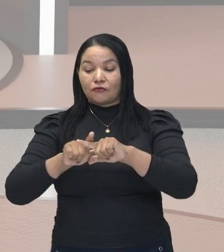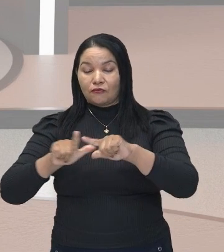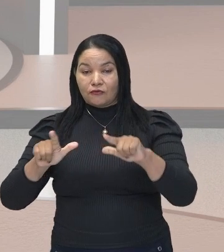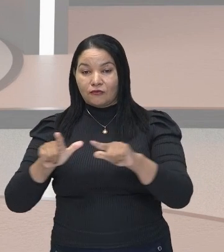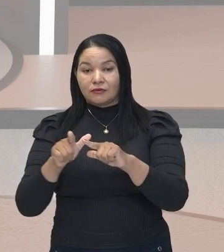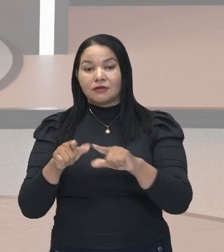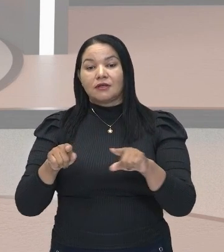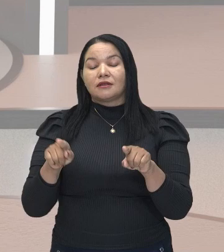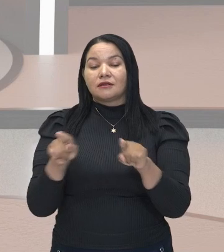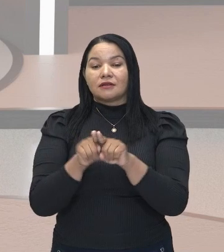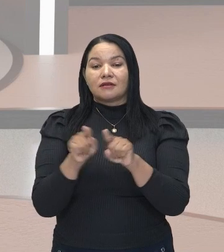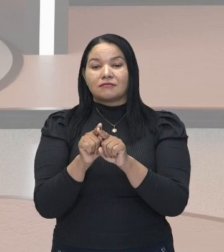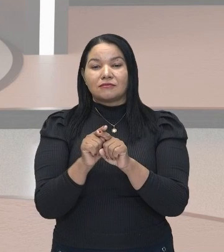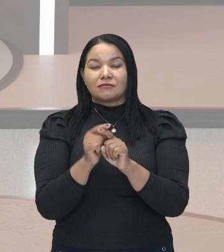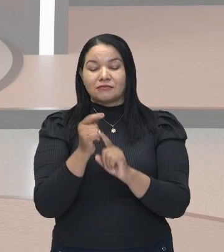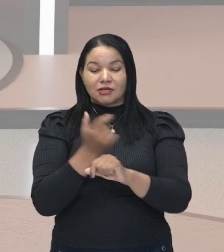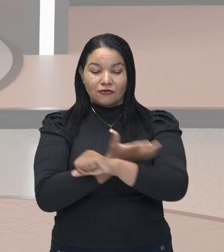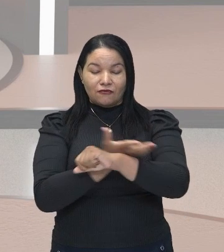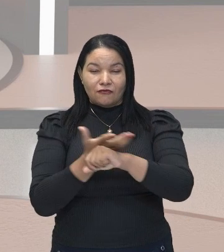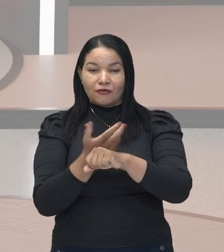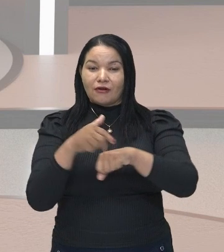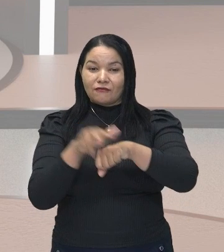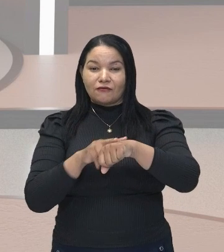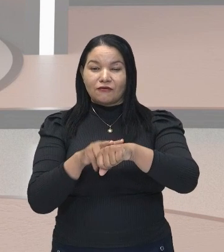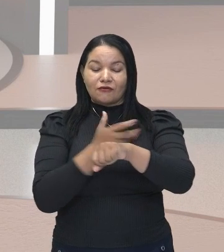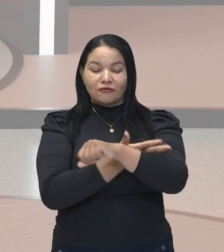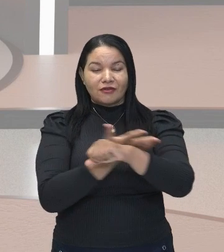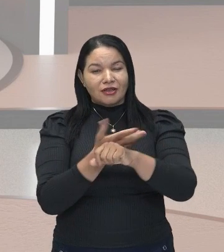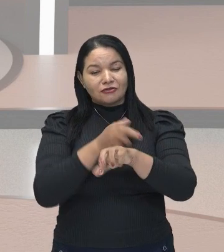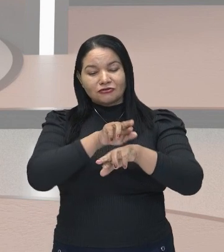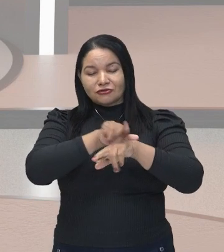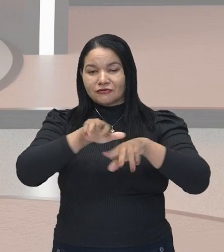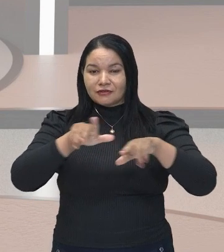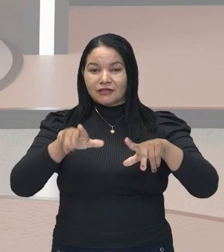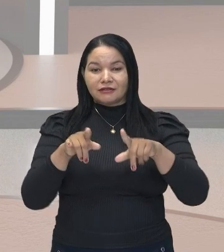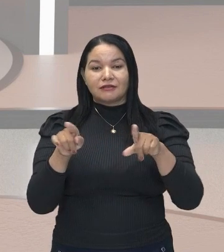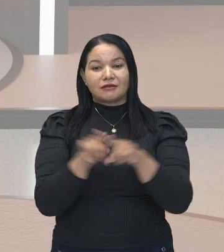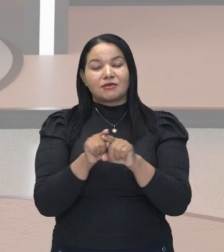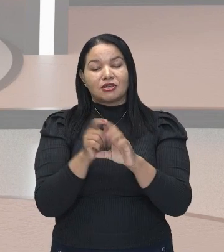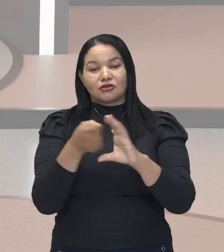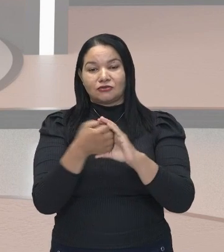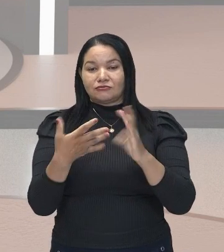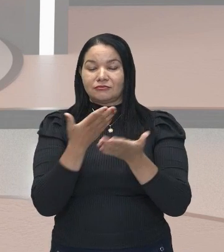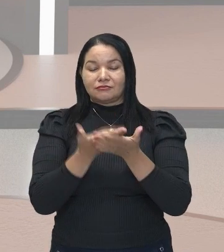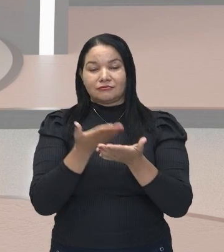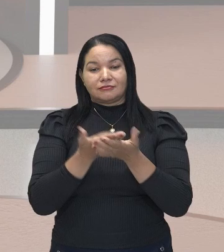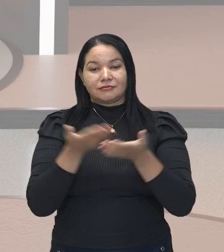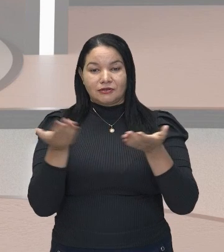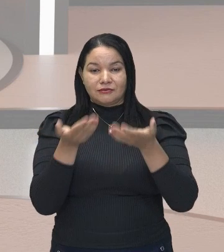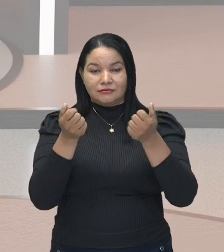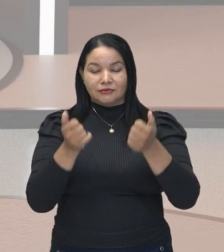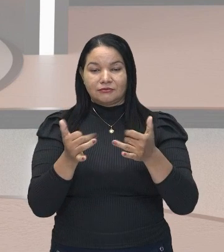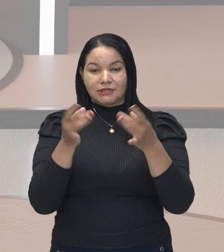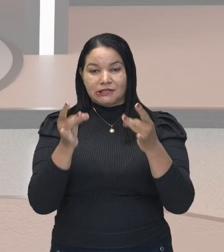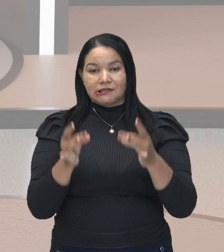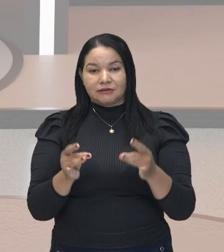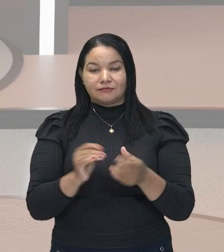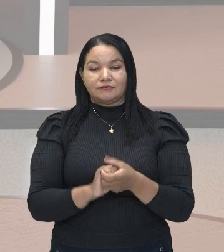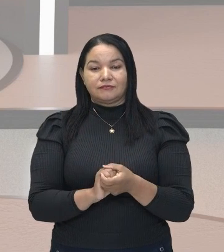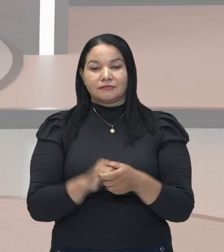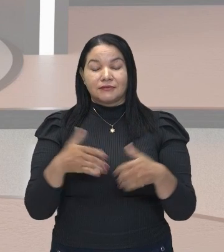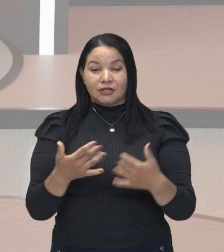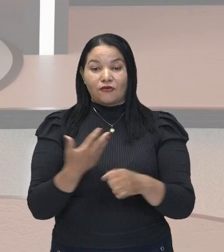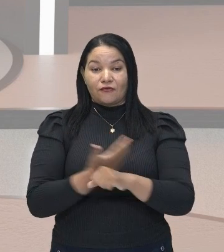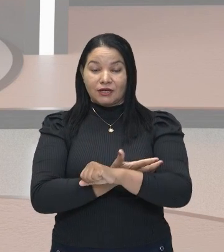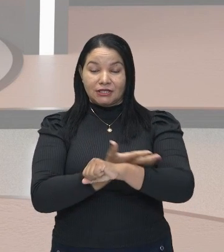tipos de vegetações também que nós iremos estudar essas características agora, tá, gente? Então, a vegetação